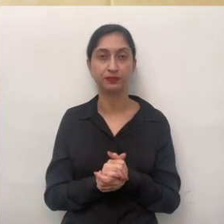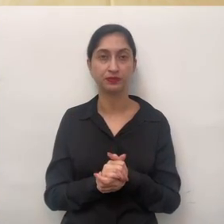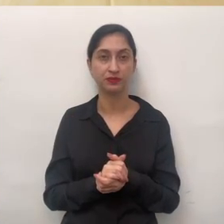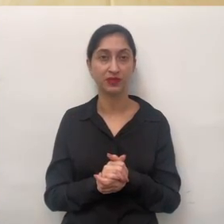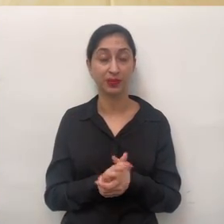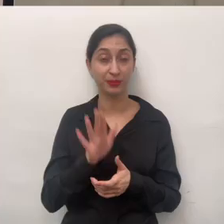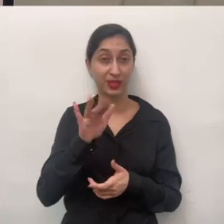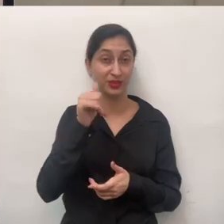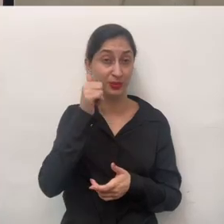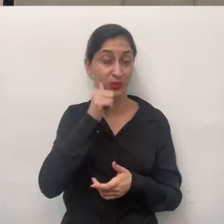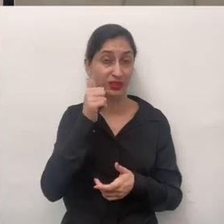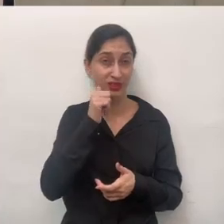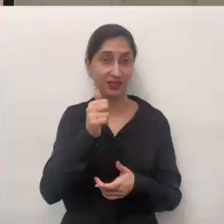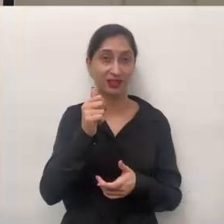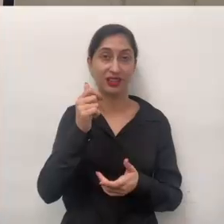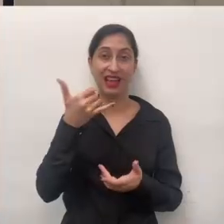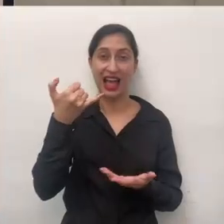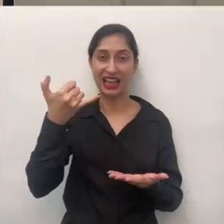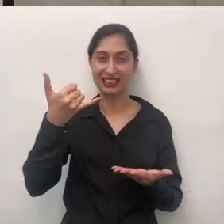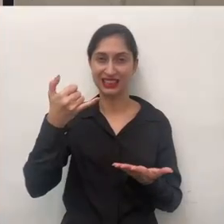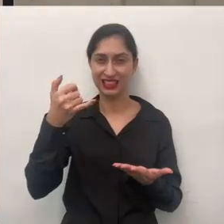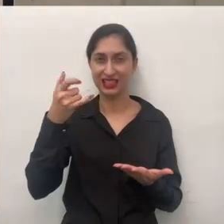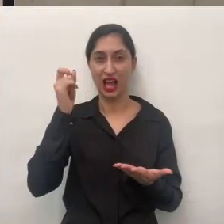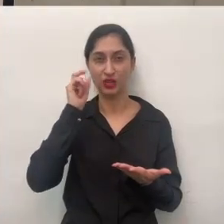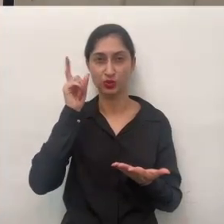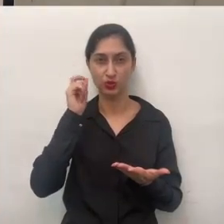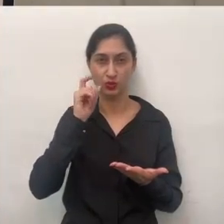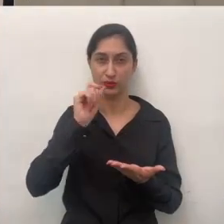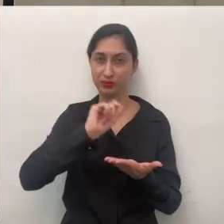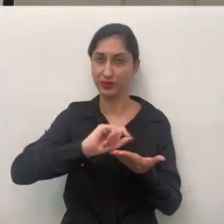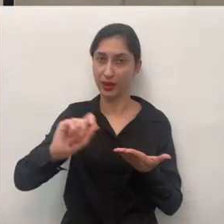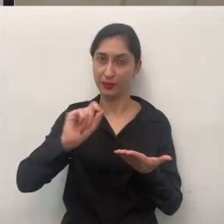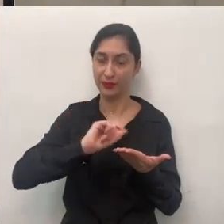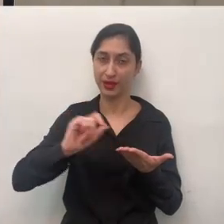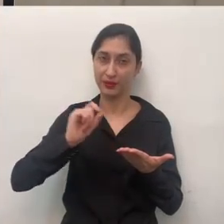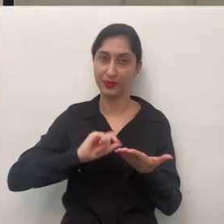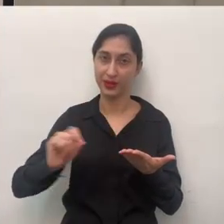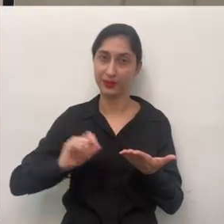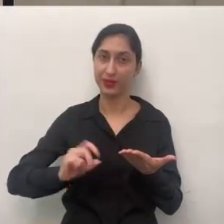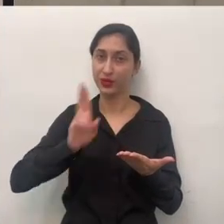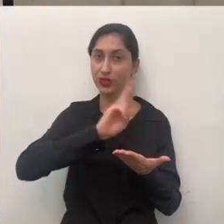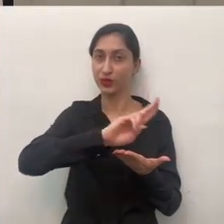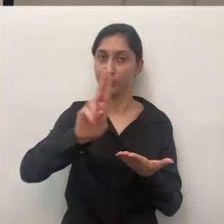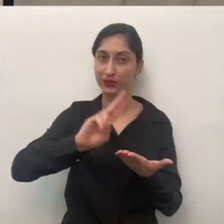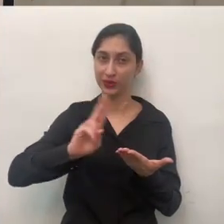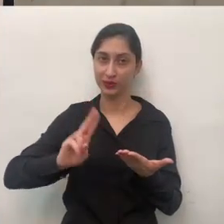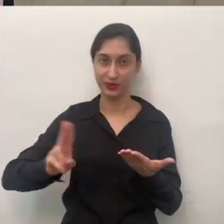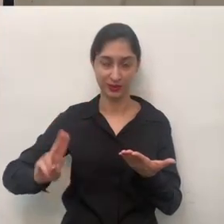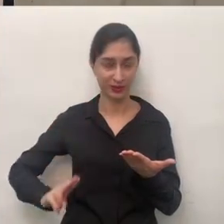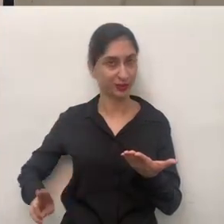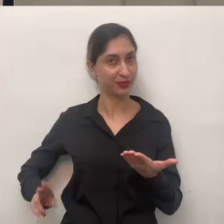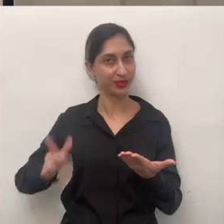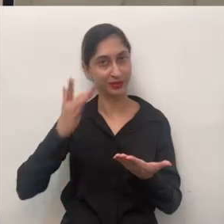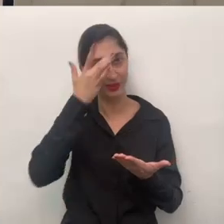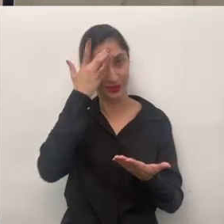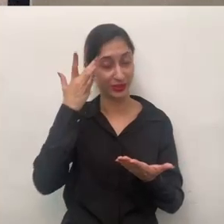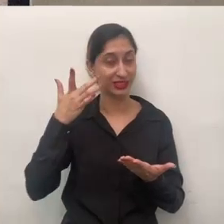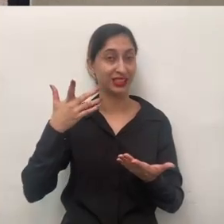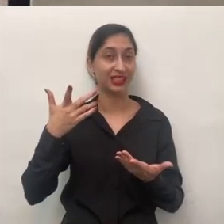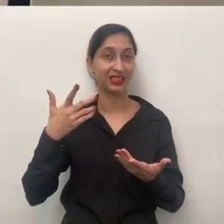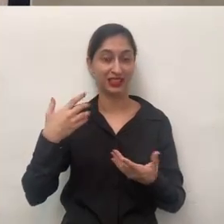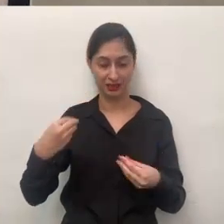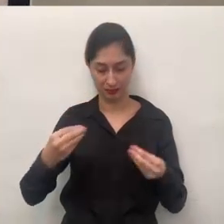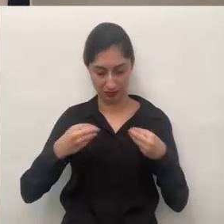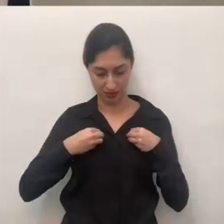Kubitschek, em que ela grafou com caneta Bic assim, todas as pessoas que ela identificava, e